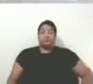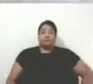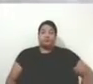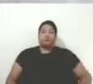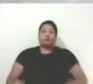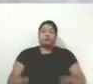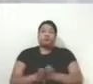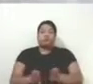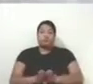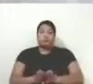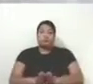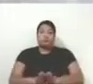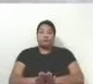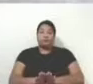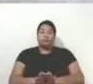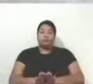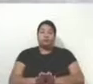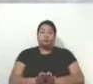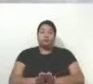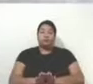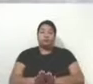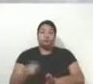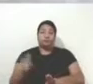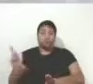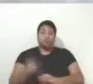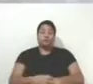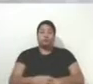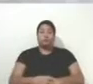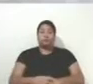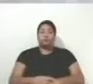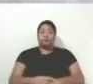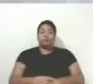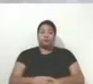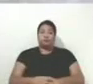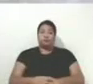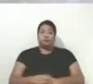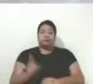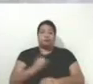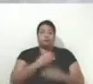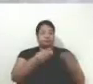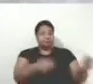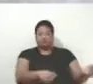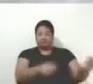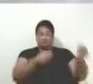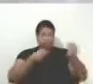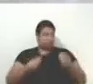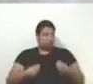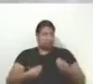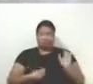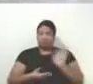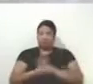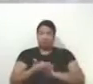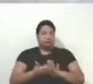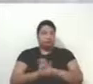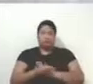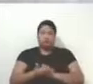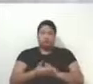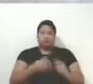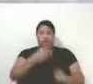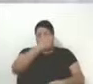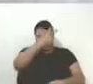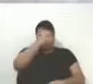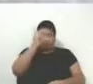que eu ainda não recebi do Poder Executivo, da Prefeitura,